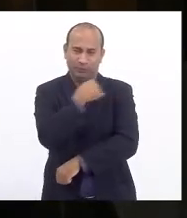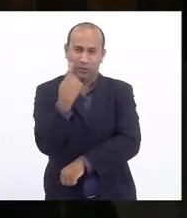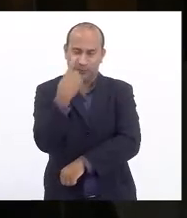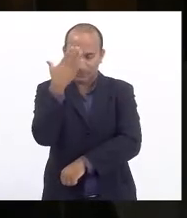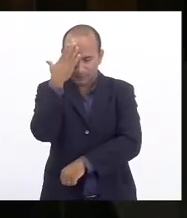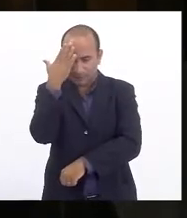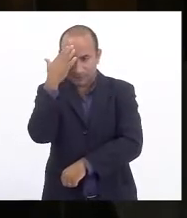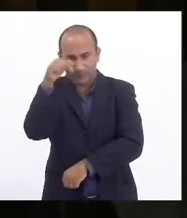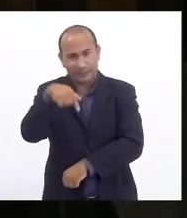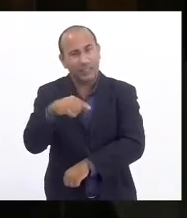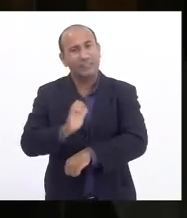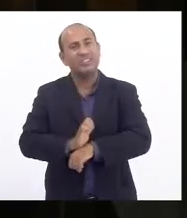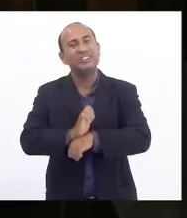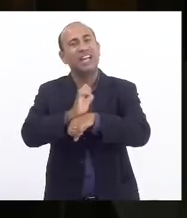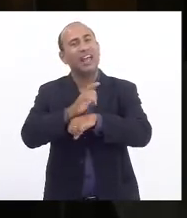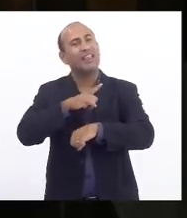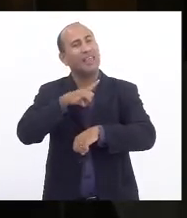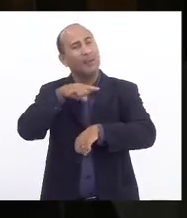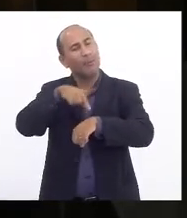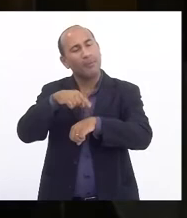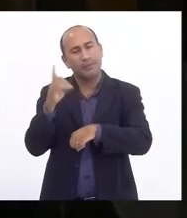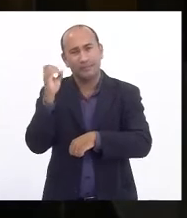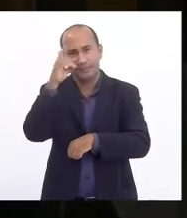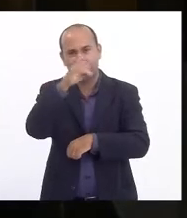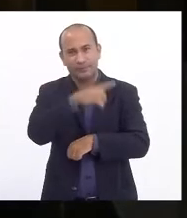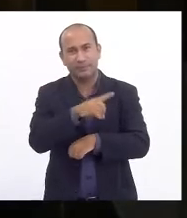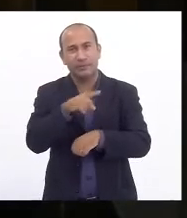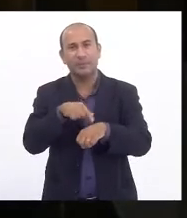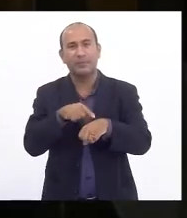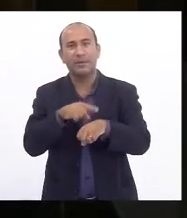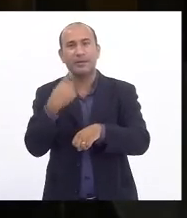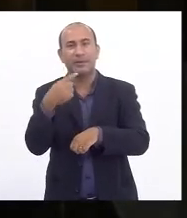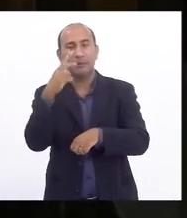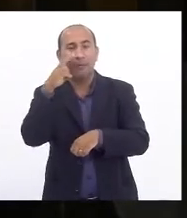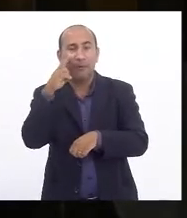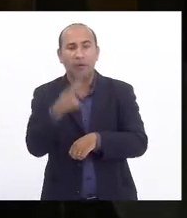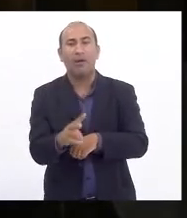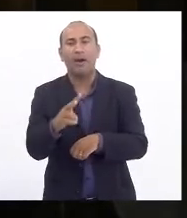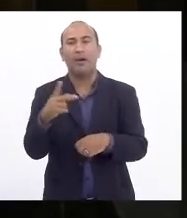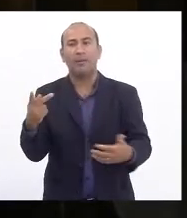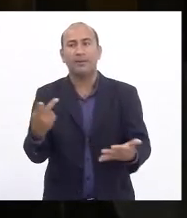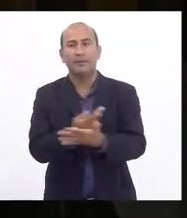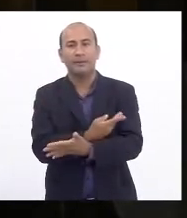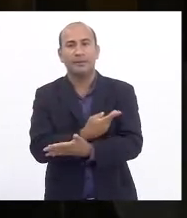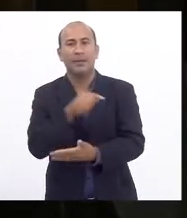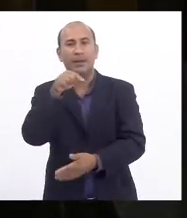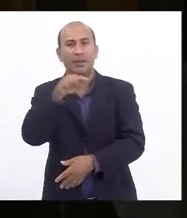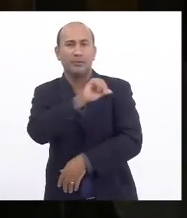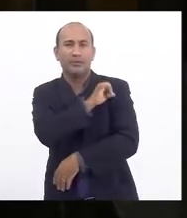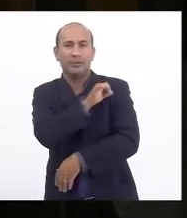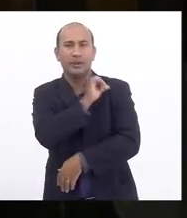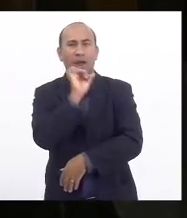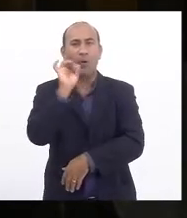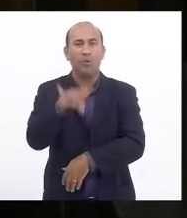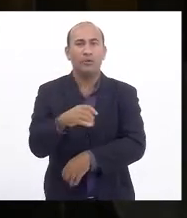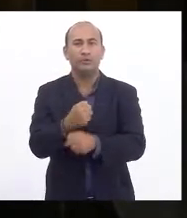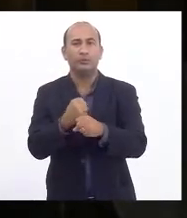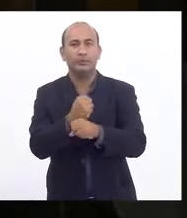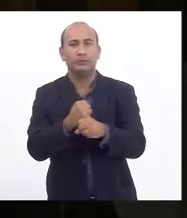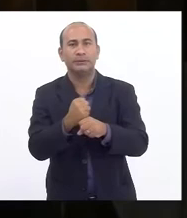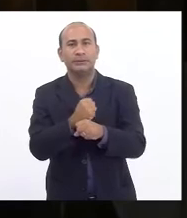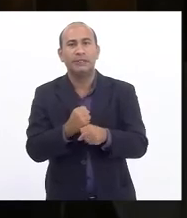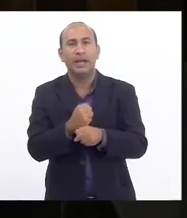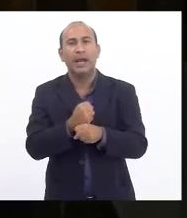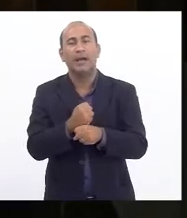sabe que o nosso estado ele passa por um momento difícil quando a gente olha tudo que aconteceu no Rio de Janeiro nesses últimos anos e que